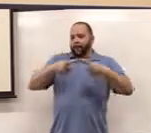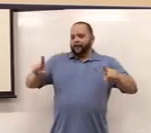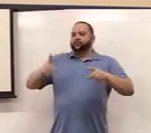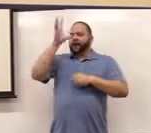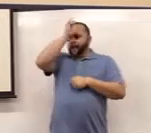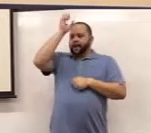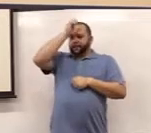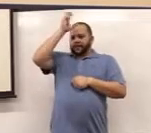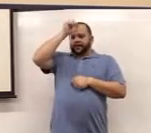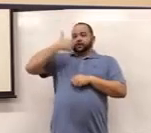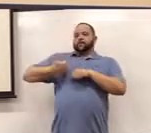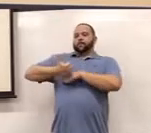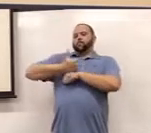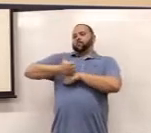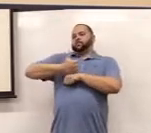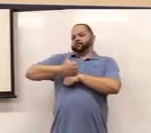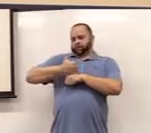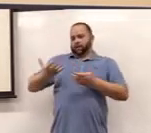aprender a ser músico, né?